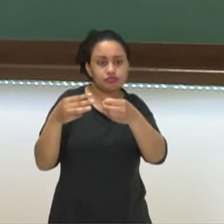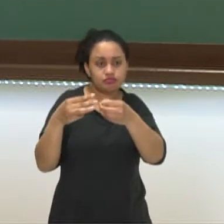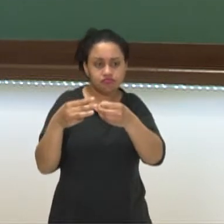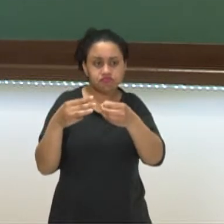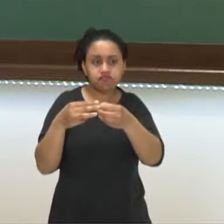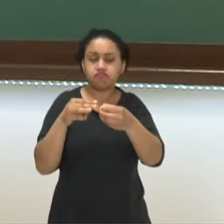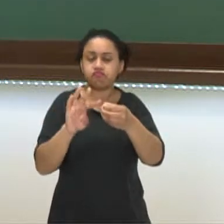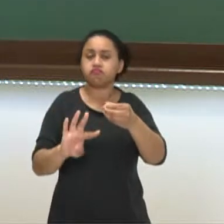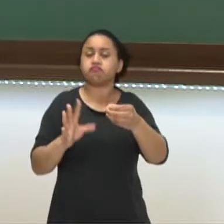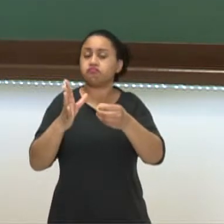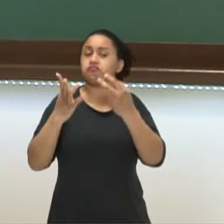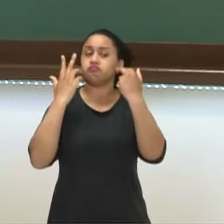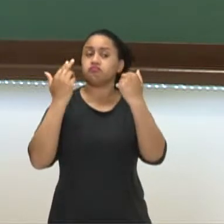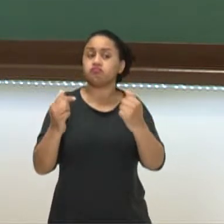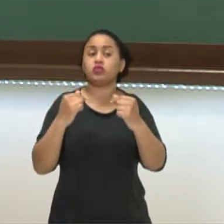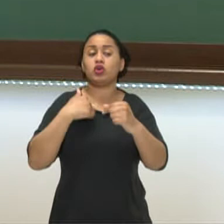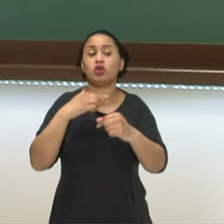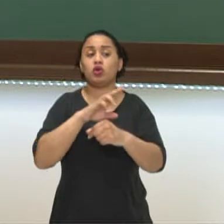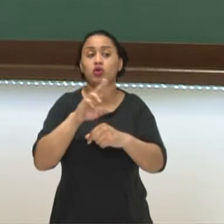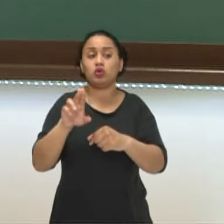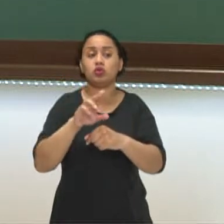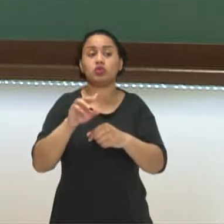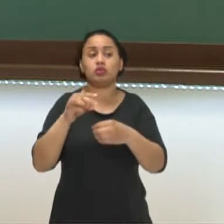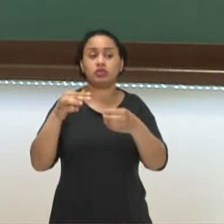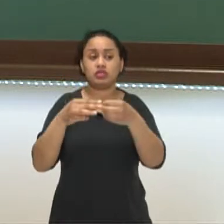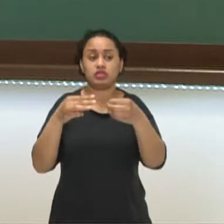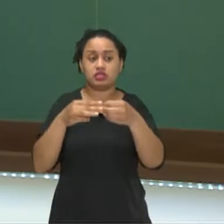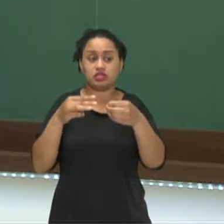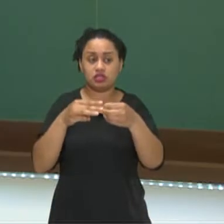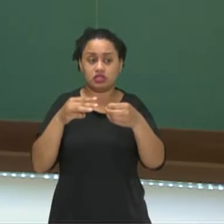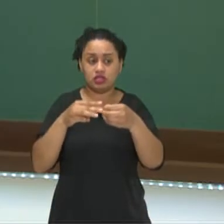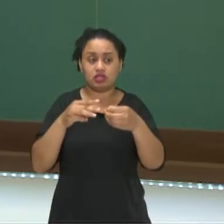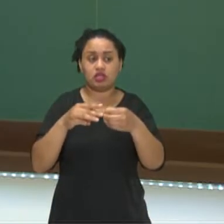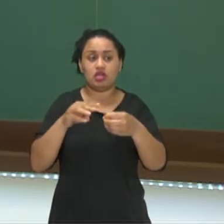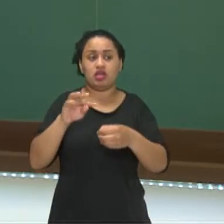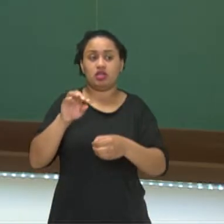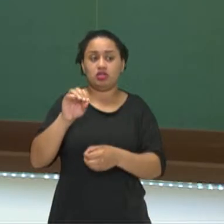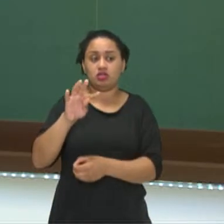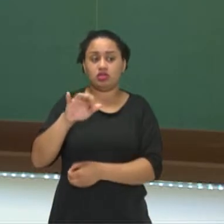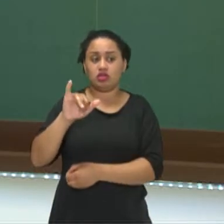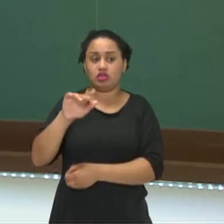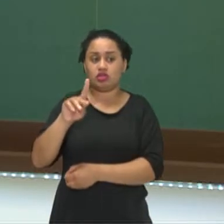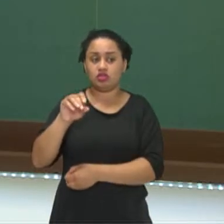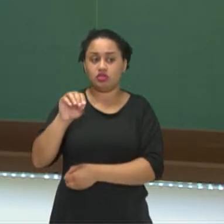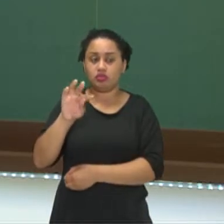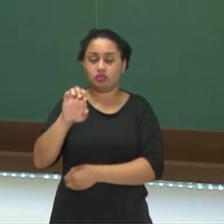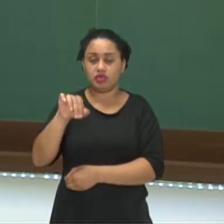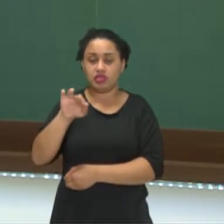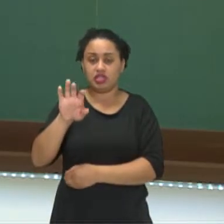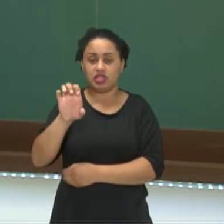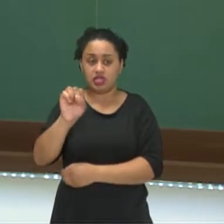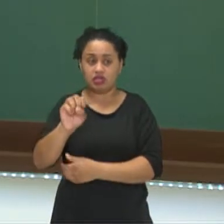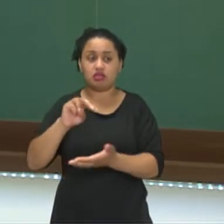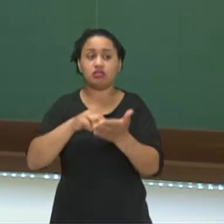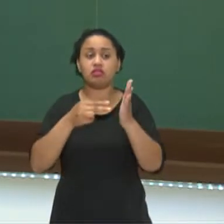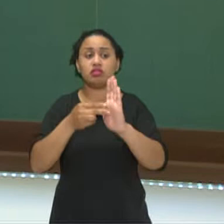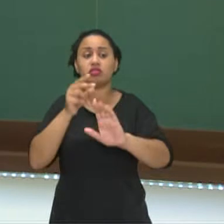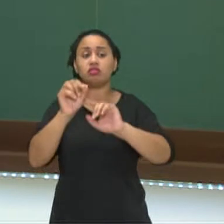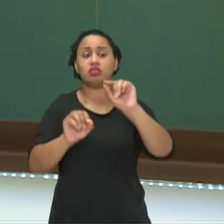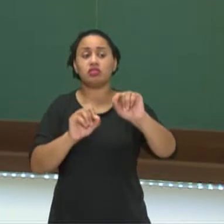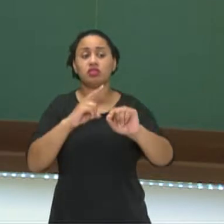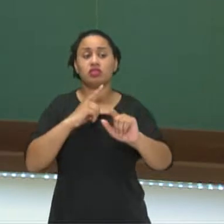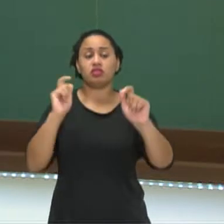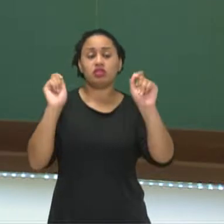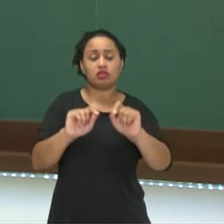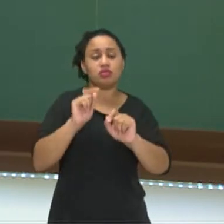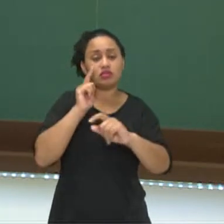mitóticas, certo? E essas células são chamadas de células totipotentes. O que significa isso? Elas têm a capacidade de